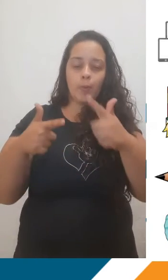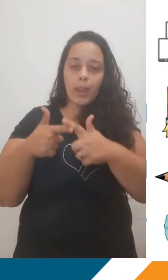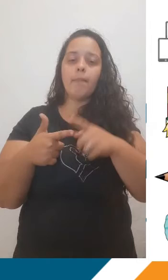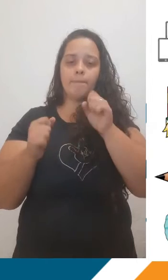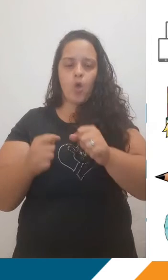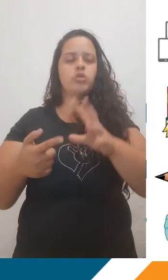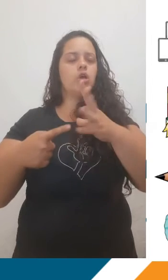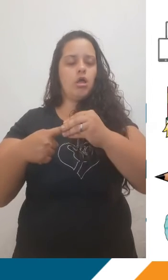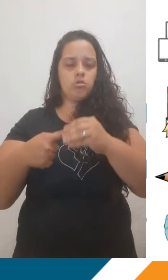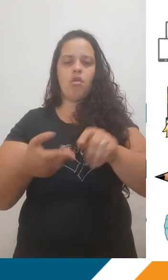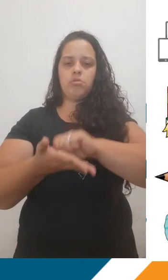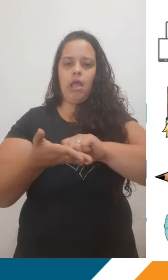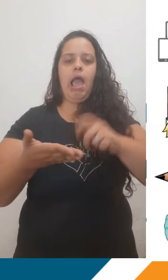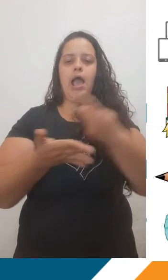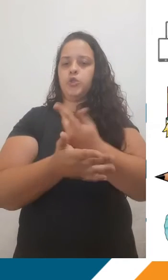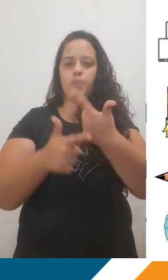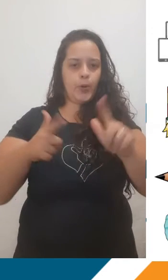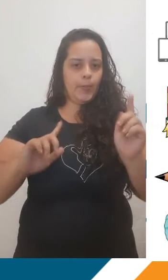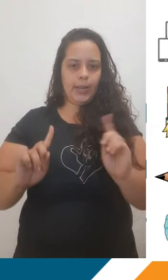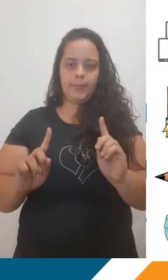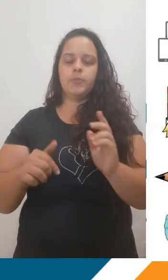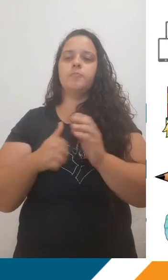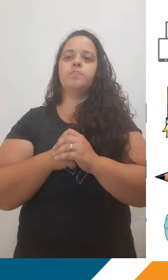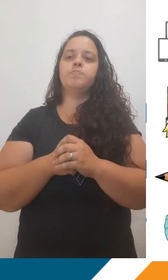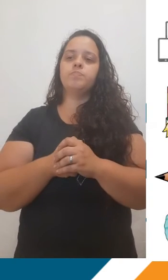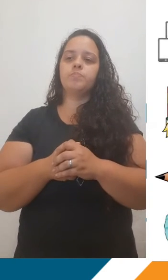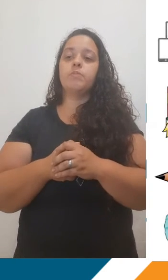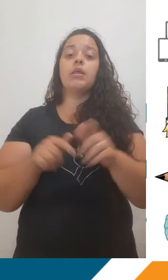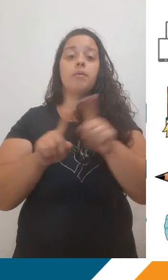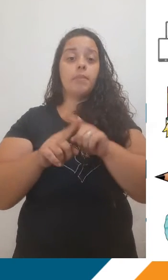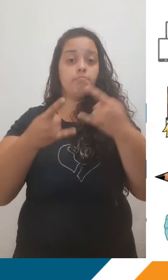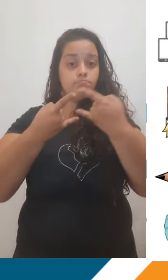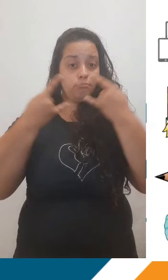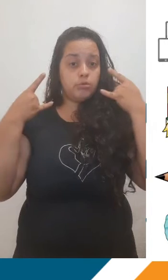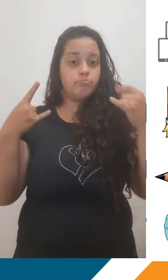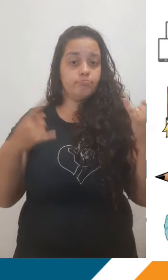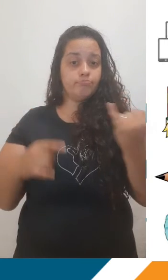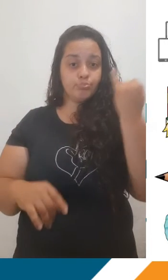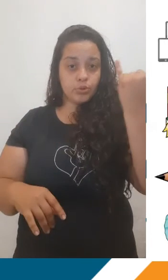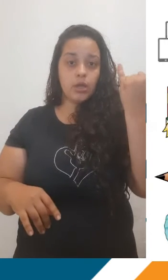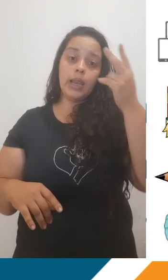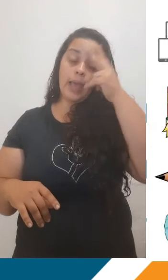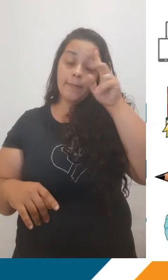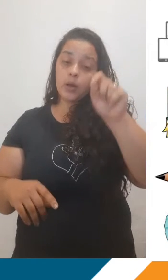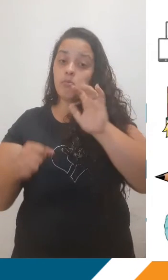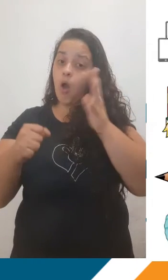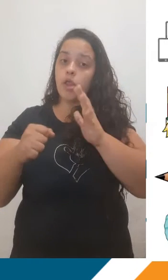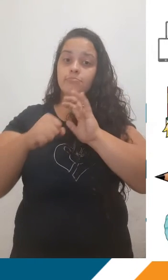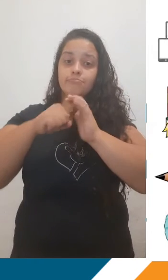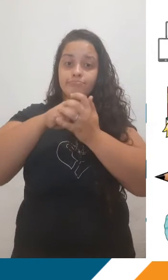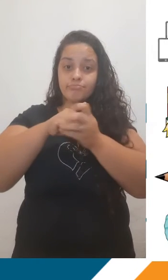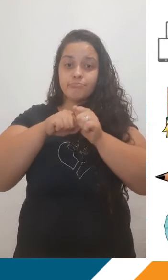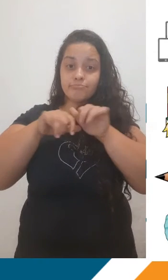com a caneta. Outro item importante é a máscara. Estamos em uma pandemia e ela